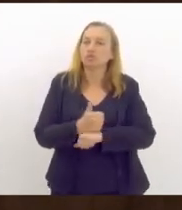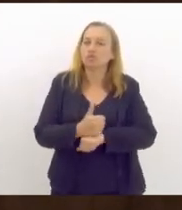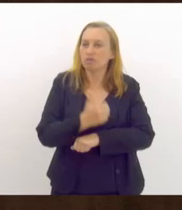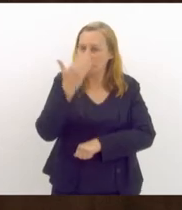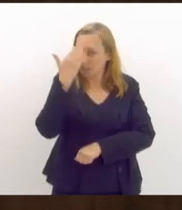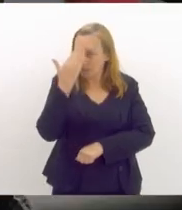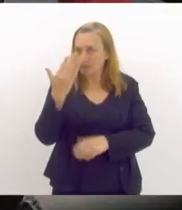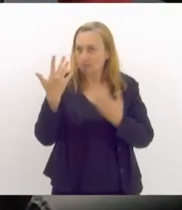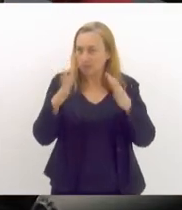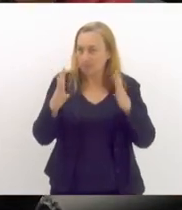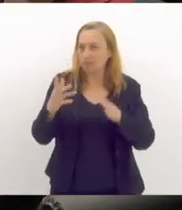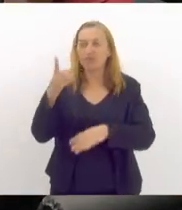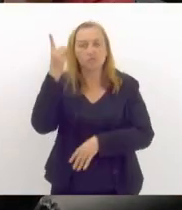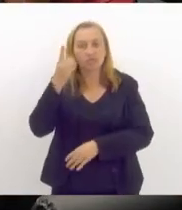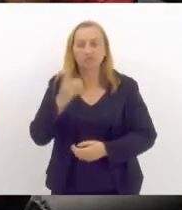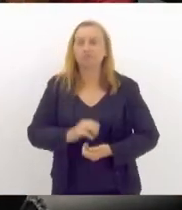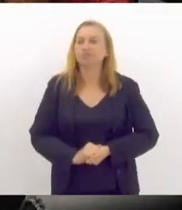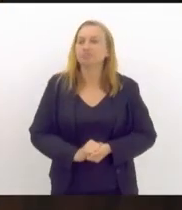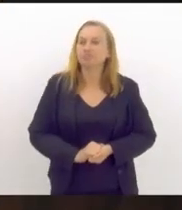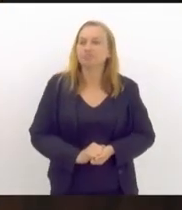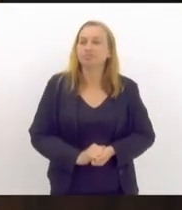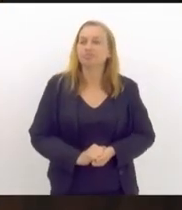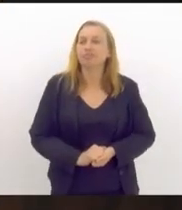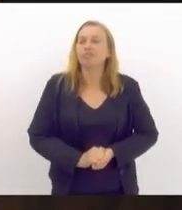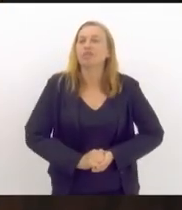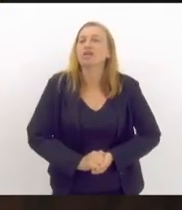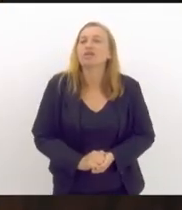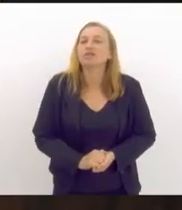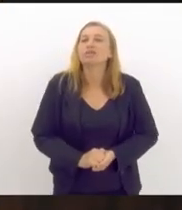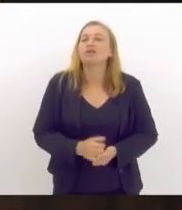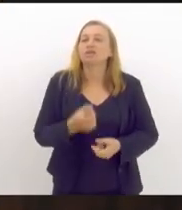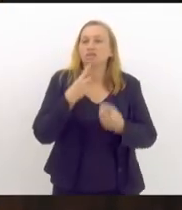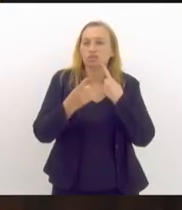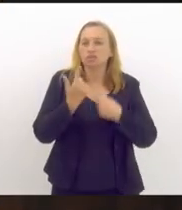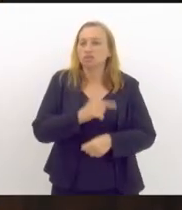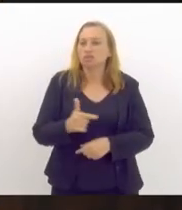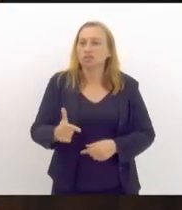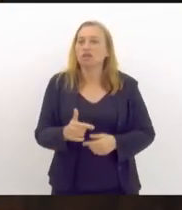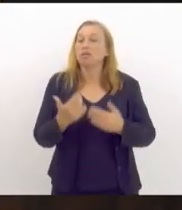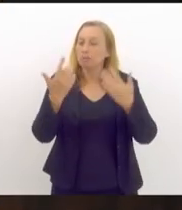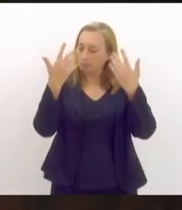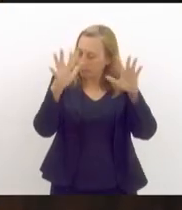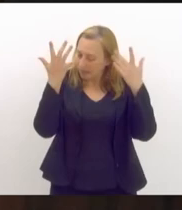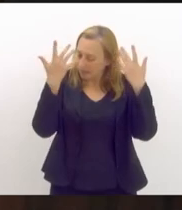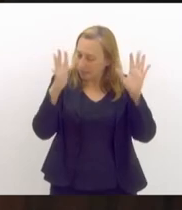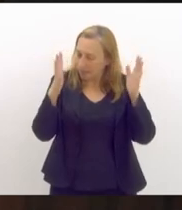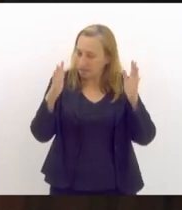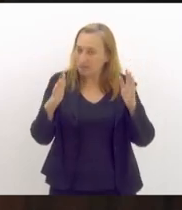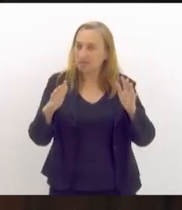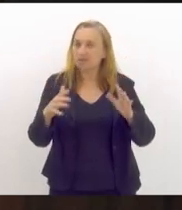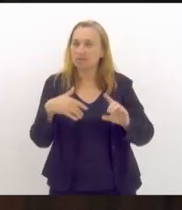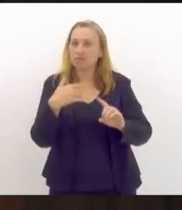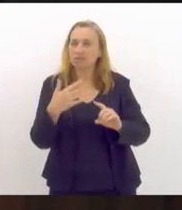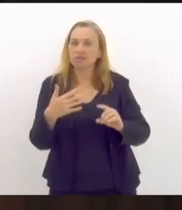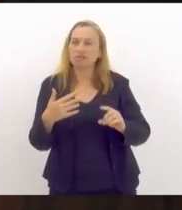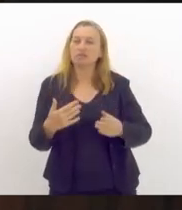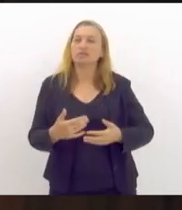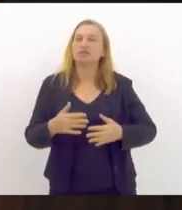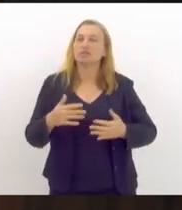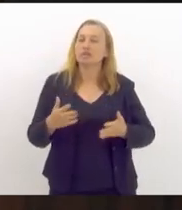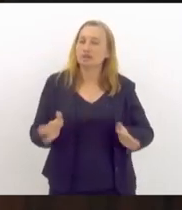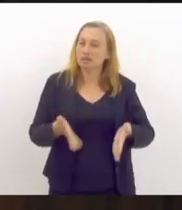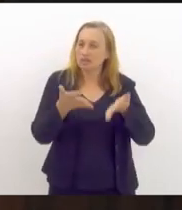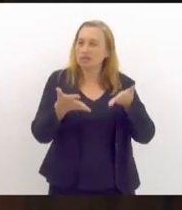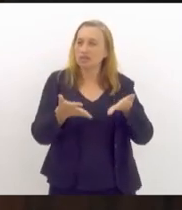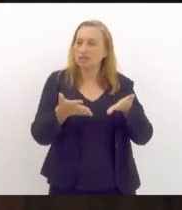Parabéns deputado não havendo mais Quem Queira discutir mais uma vez elogiar a belíssima iniciativa